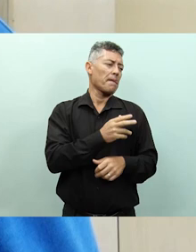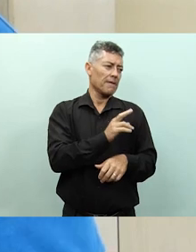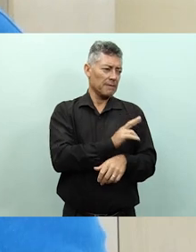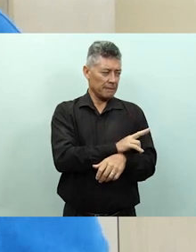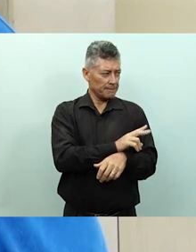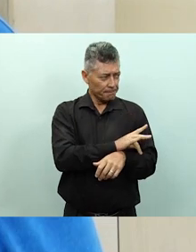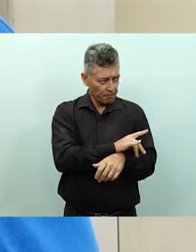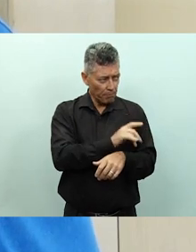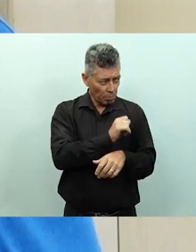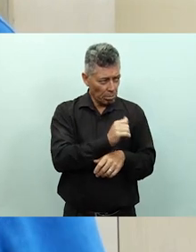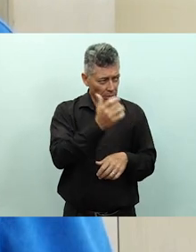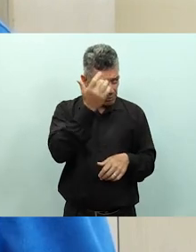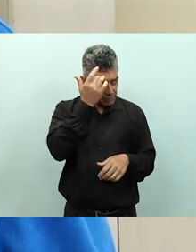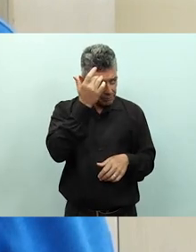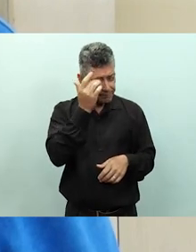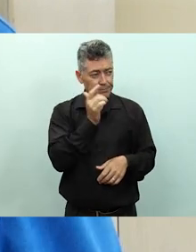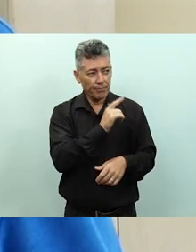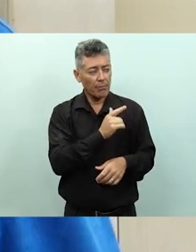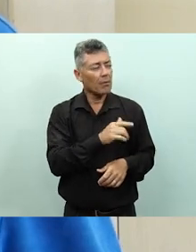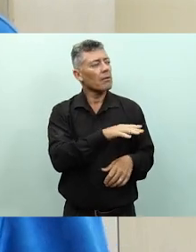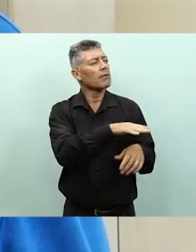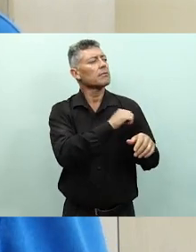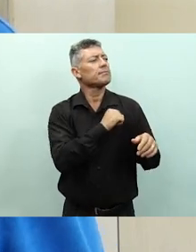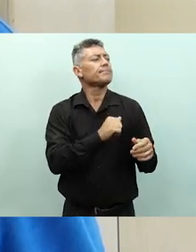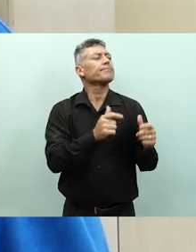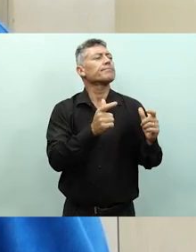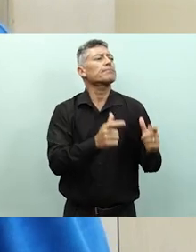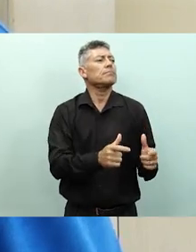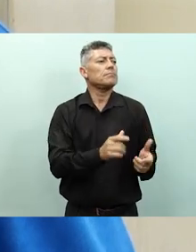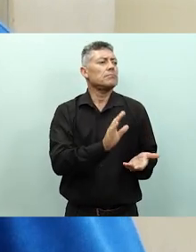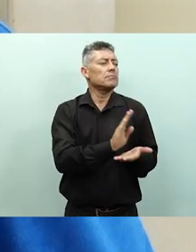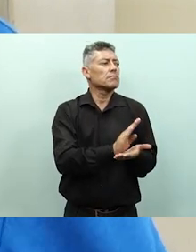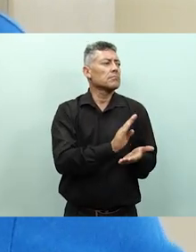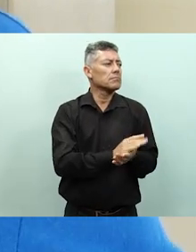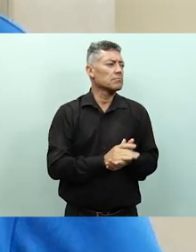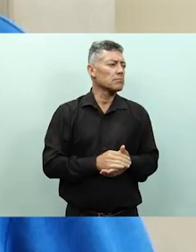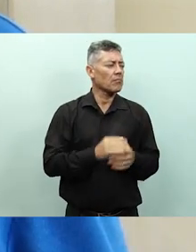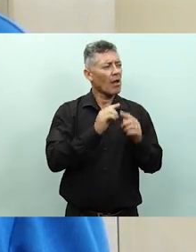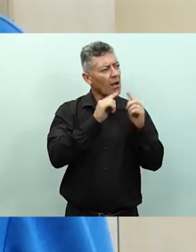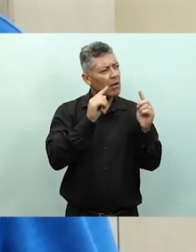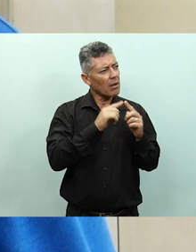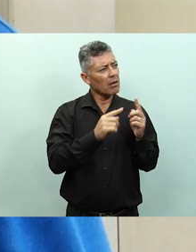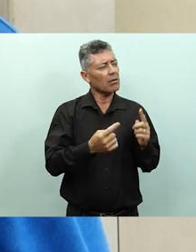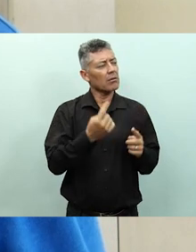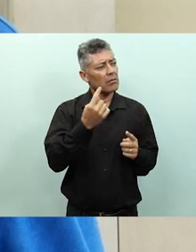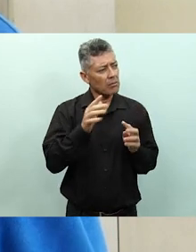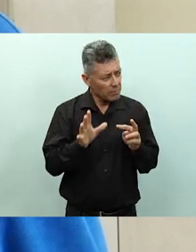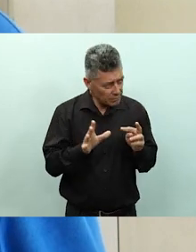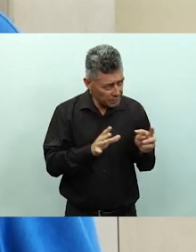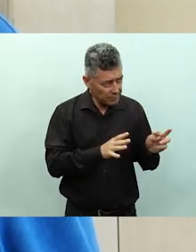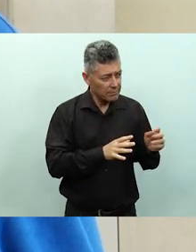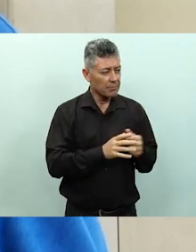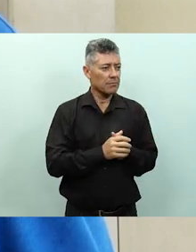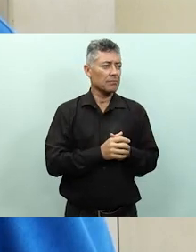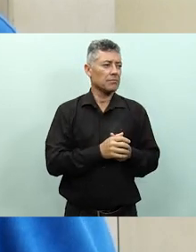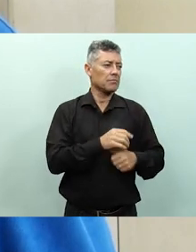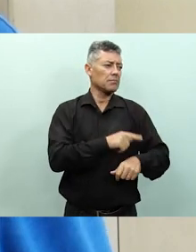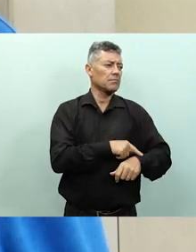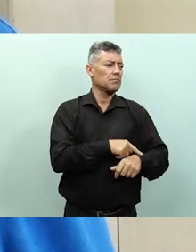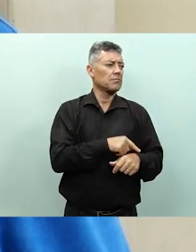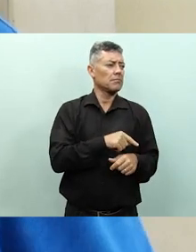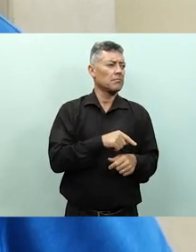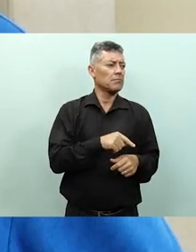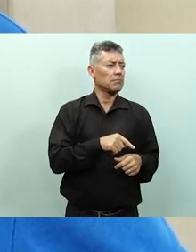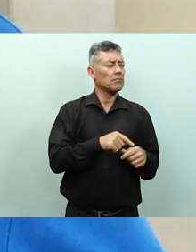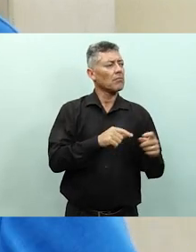a capacidade de chamar, chegava num bairro, os bairros faziam os seus reclamos, e ela uma vez por semana, normalmente era na